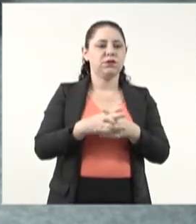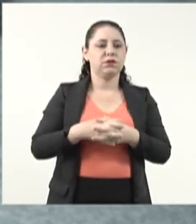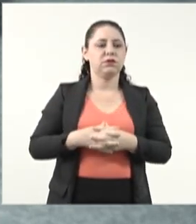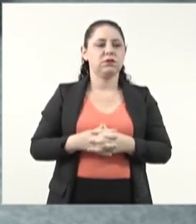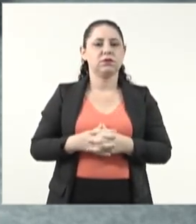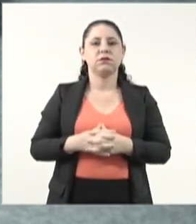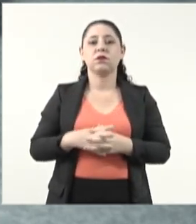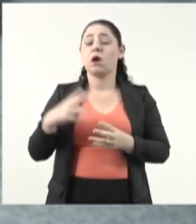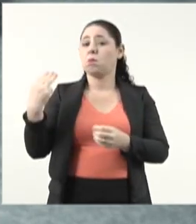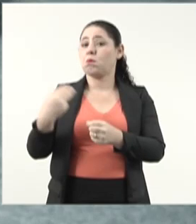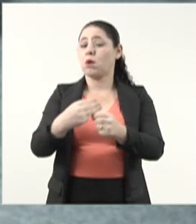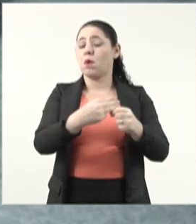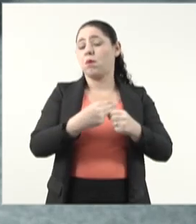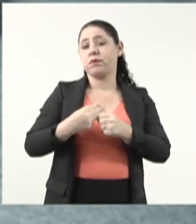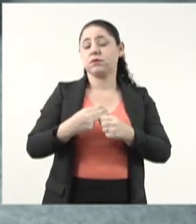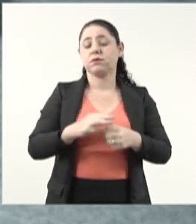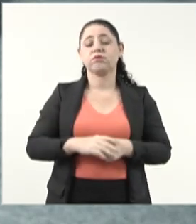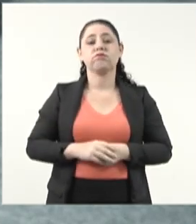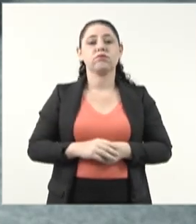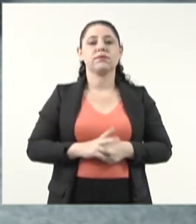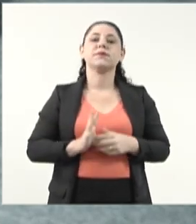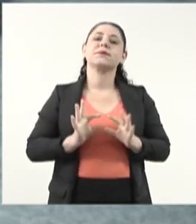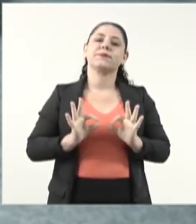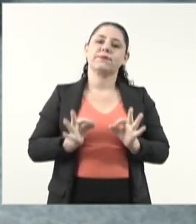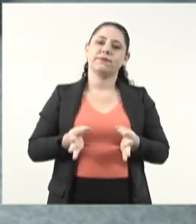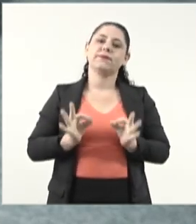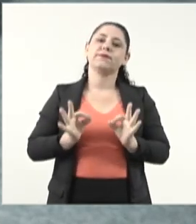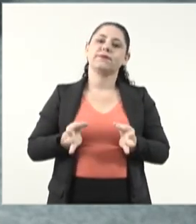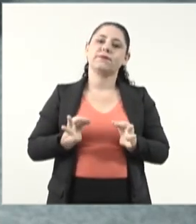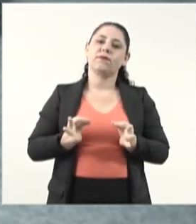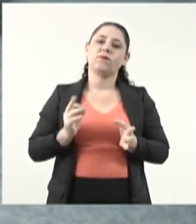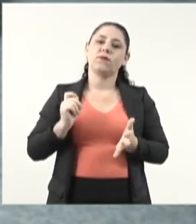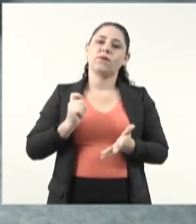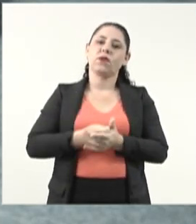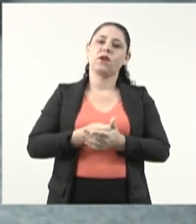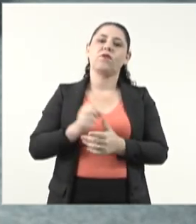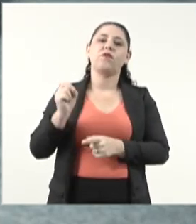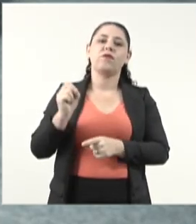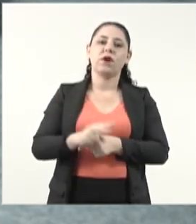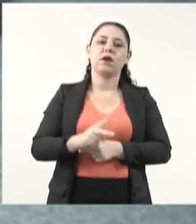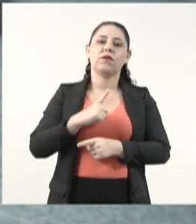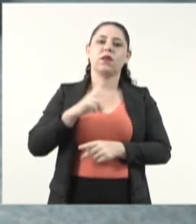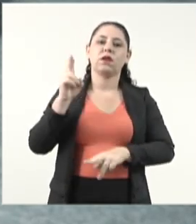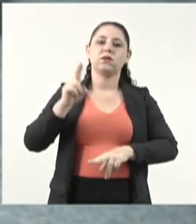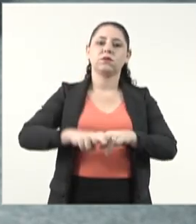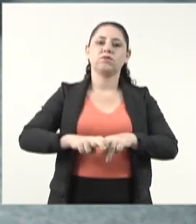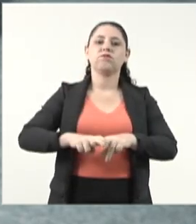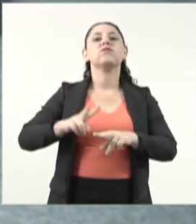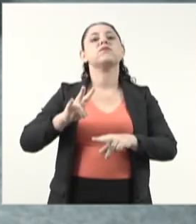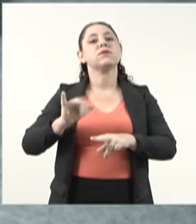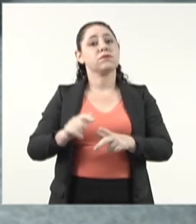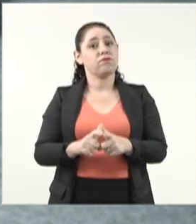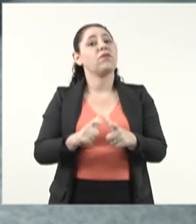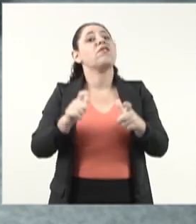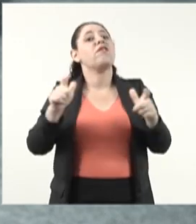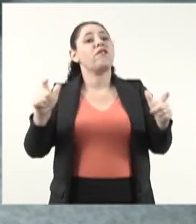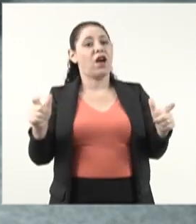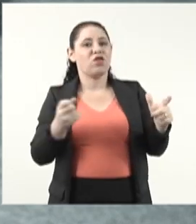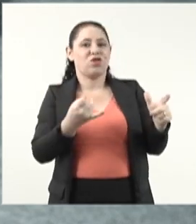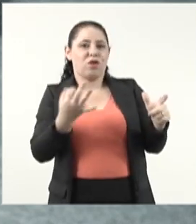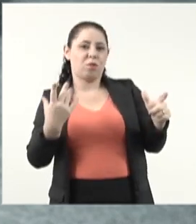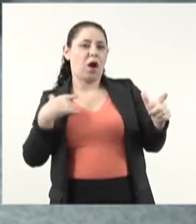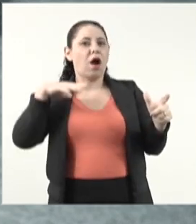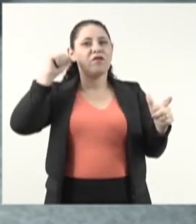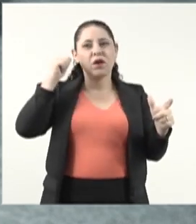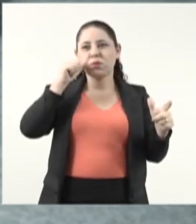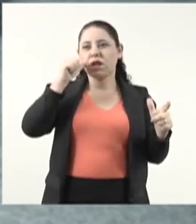Zeca, nos municípios. E, com certeza, a garantia de vagas nas cadeiras vai ampliar esse número. Porque a gente ouve